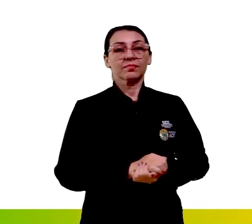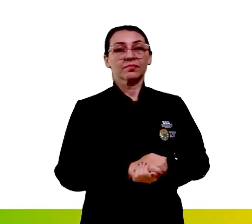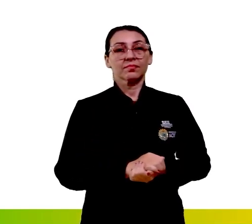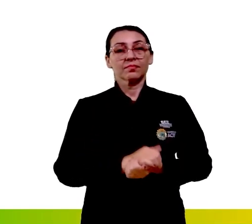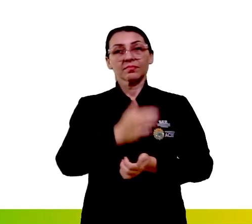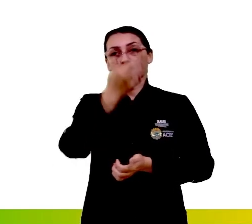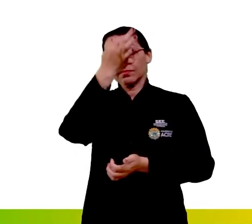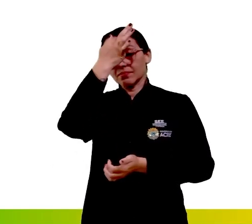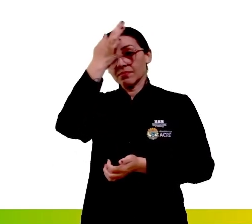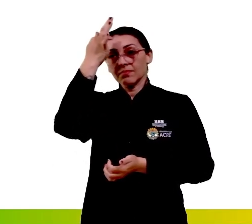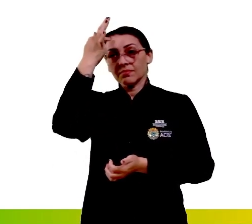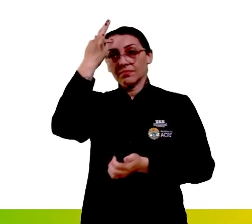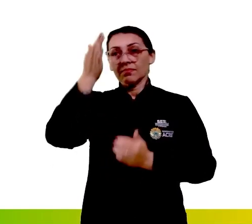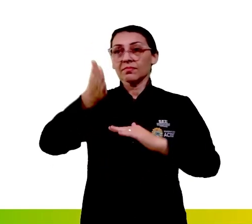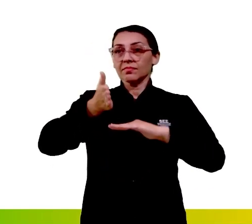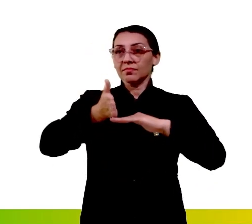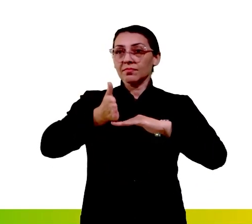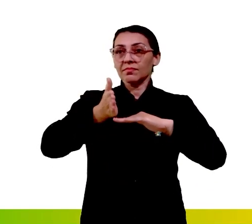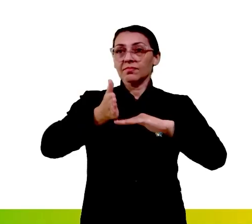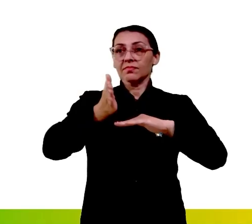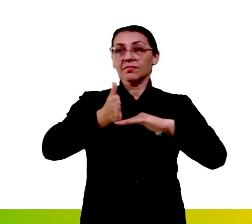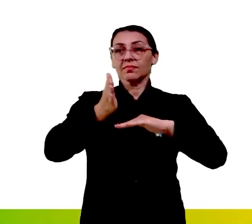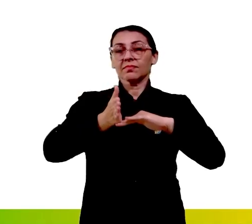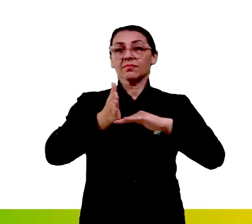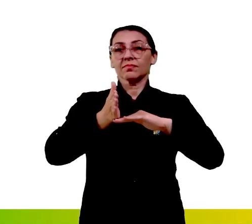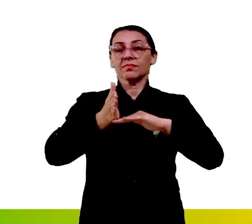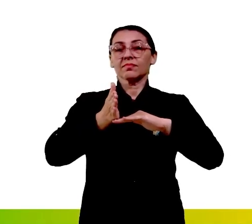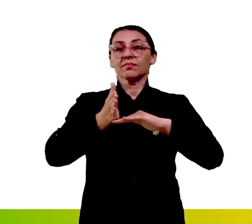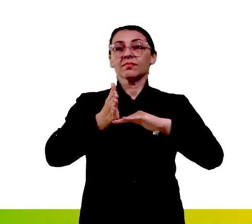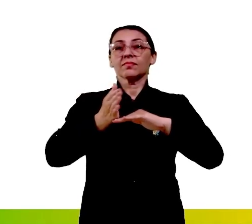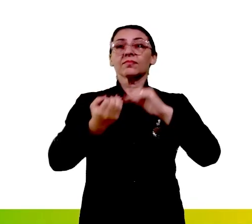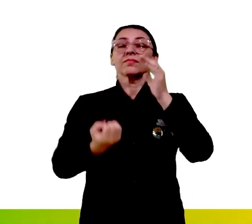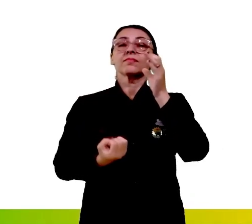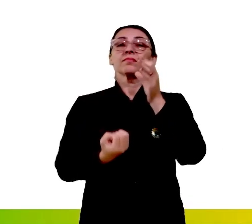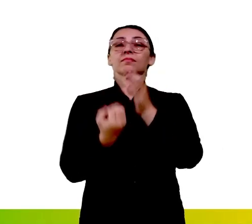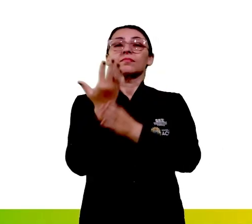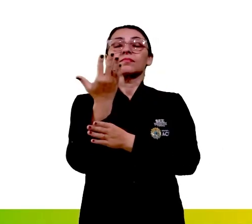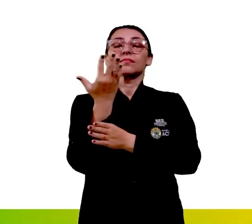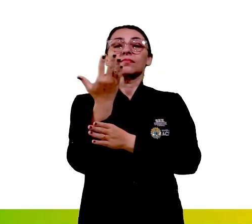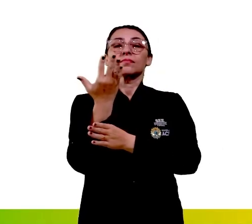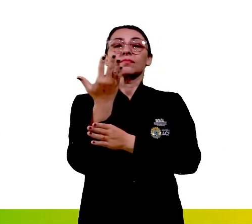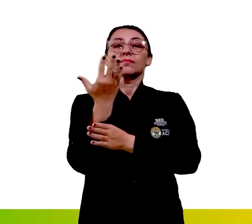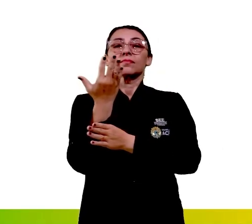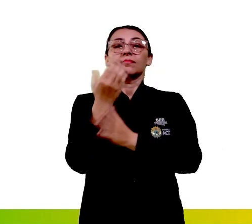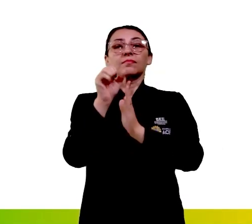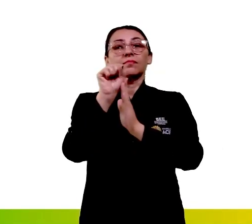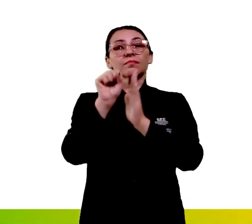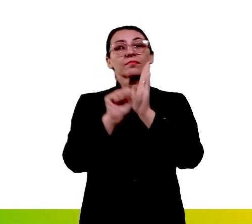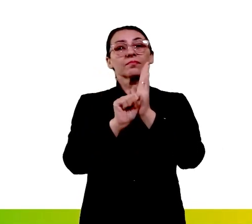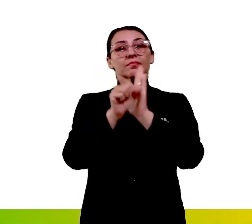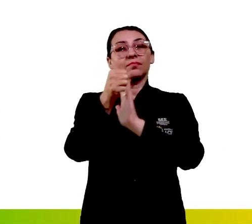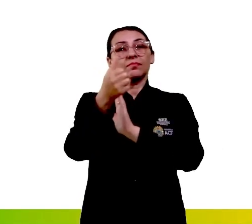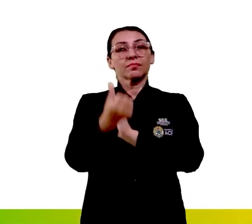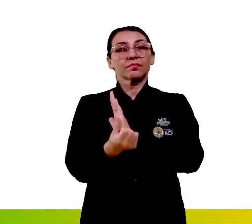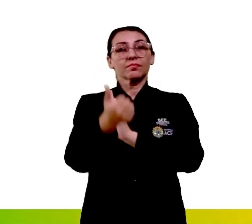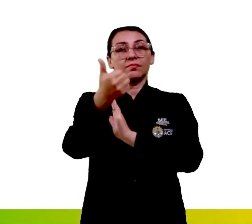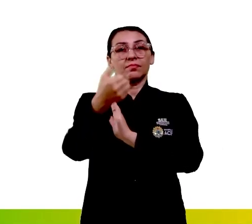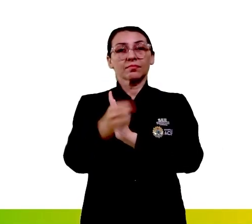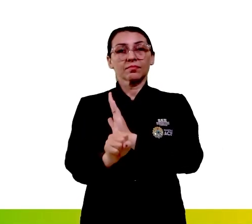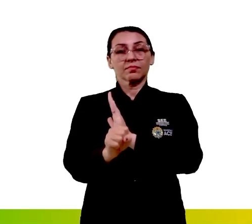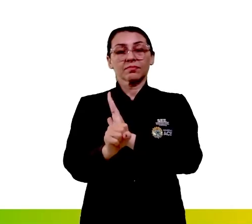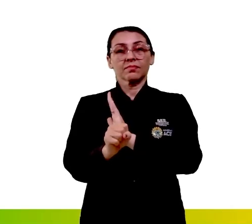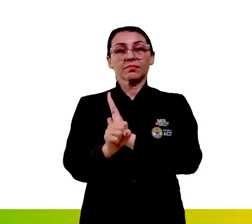a filosofia moderna, que floresceu entre os séculos XVI e